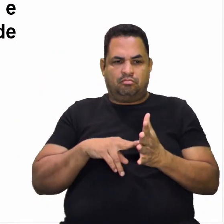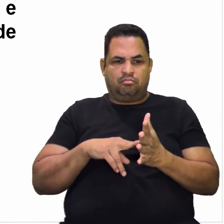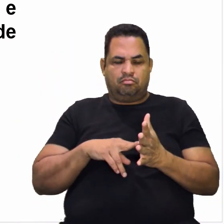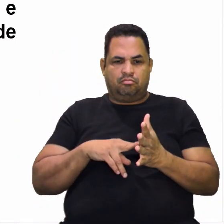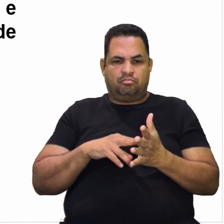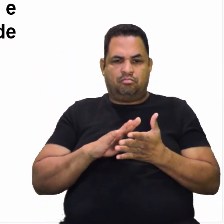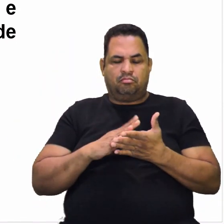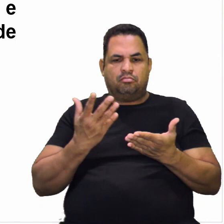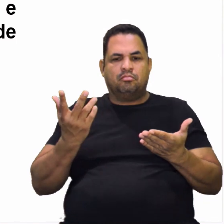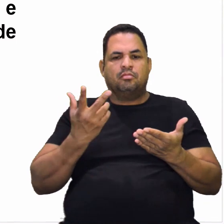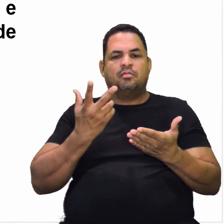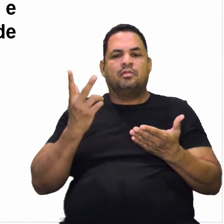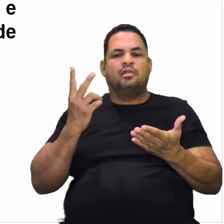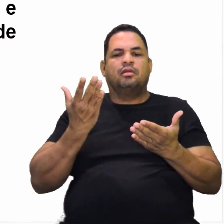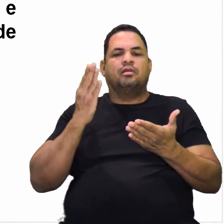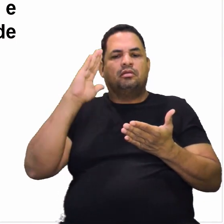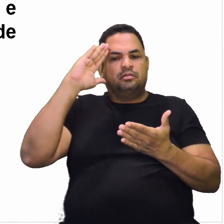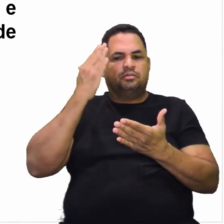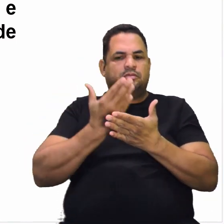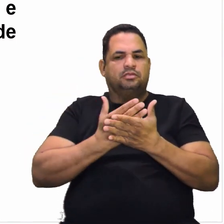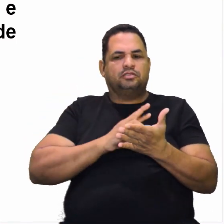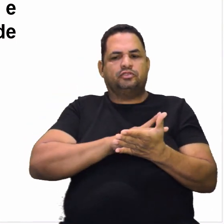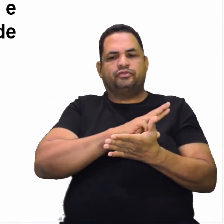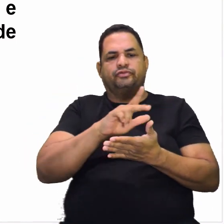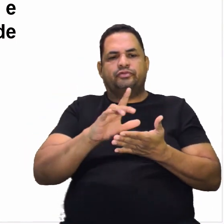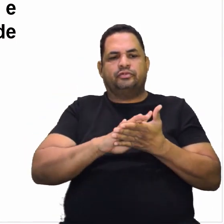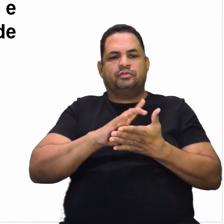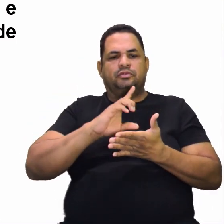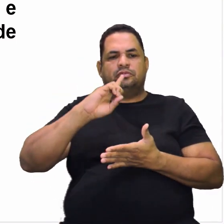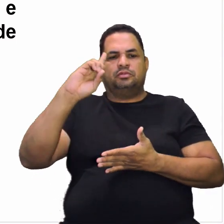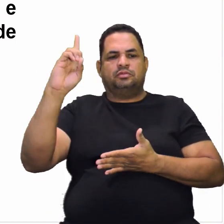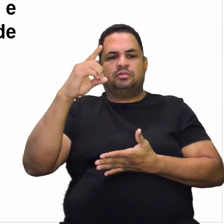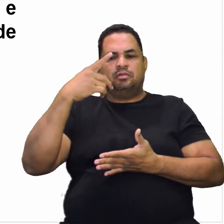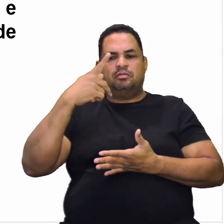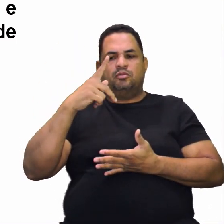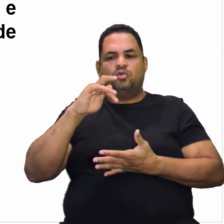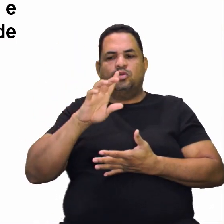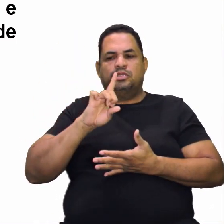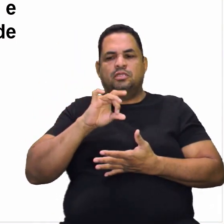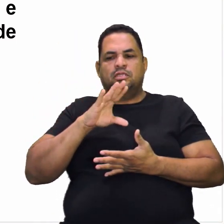acreditar em vários deuses, então eles eram politeístas,